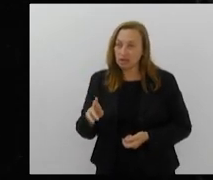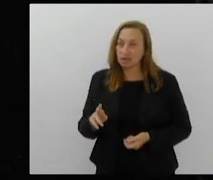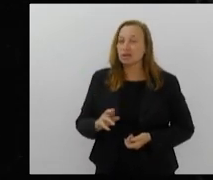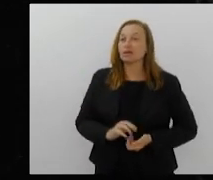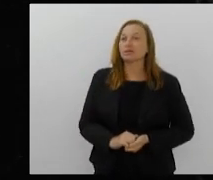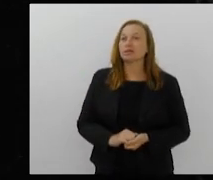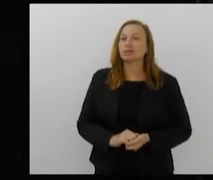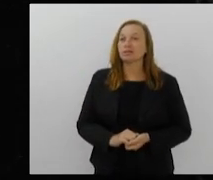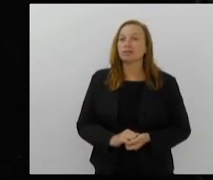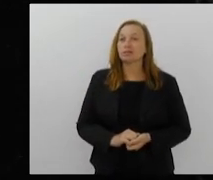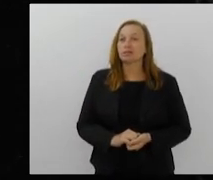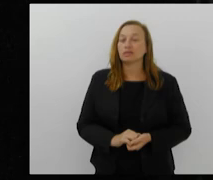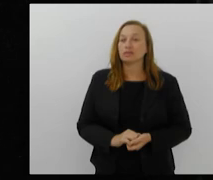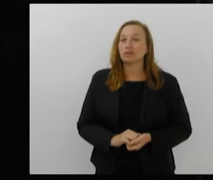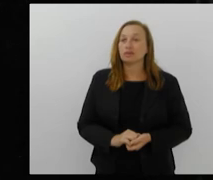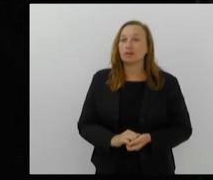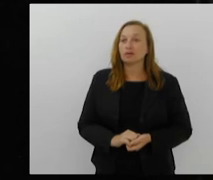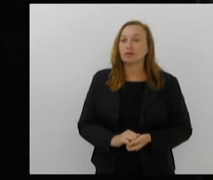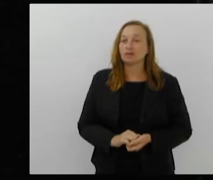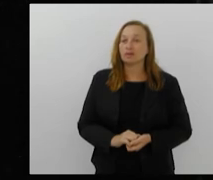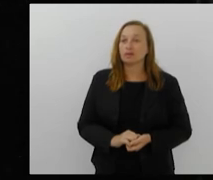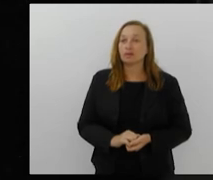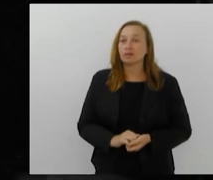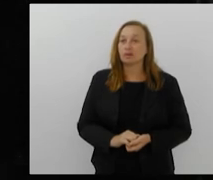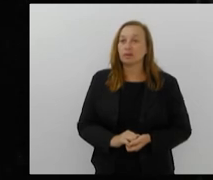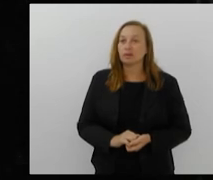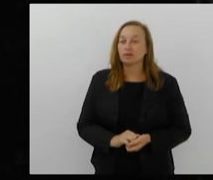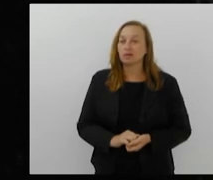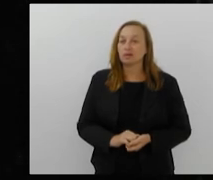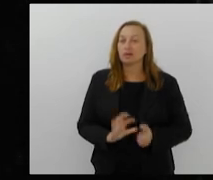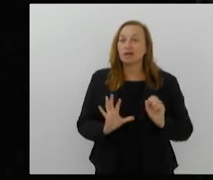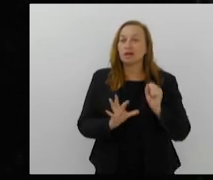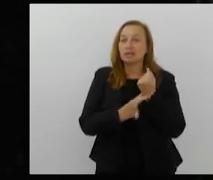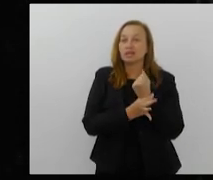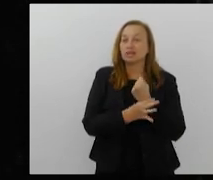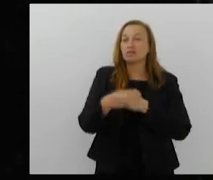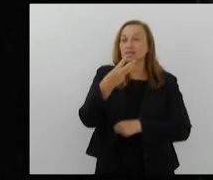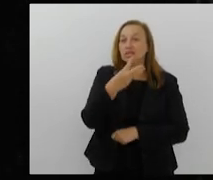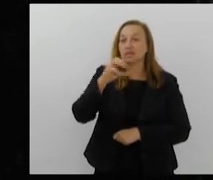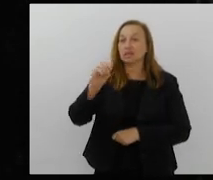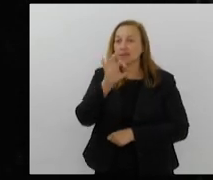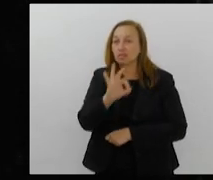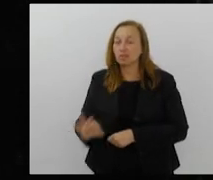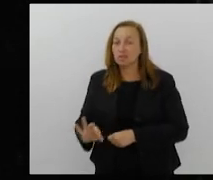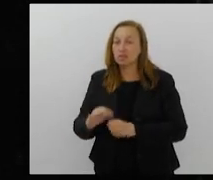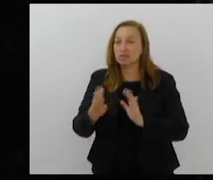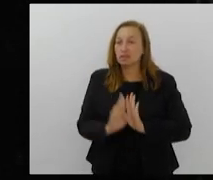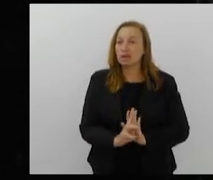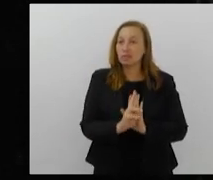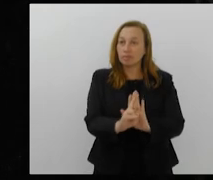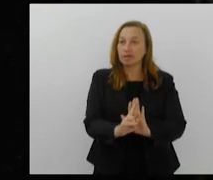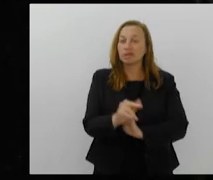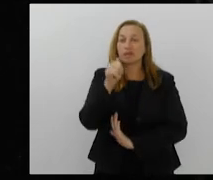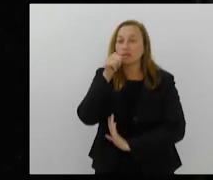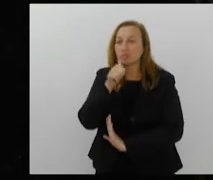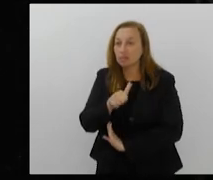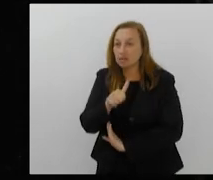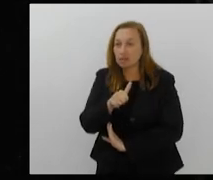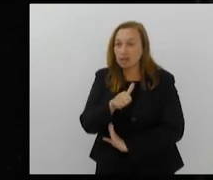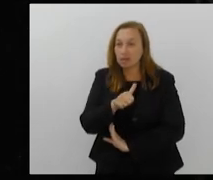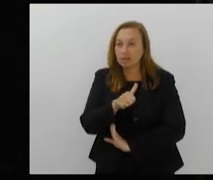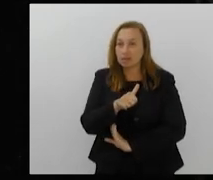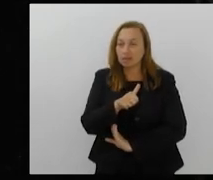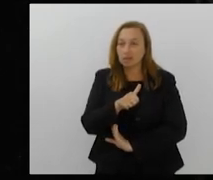desobriga os partidos a garantirem os 30% para a representação de mulheres